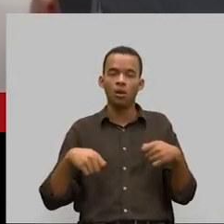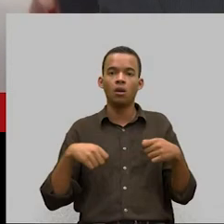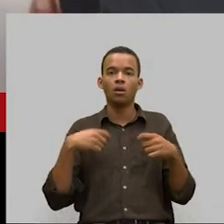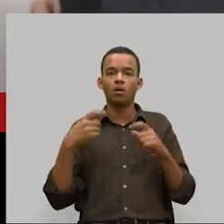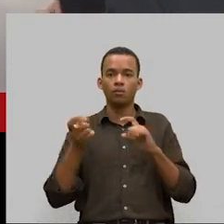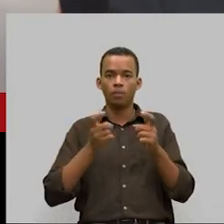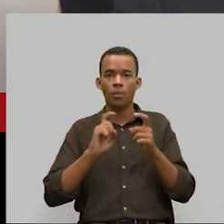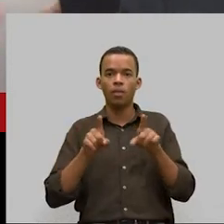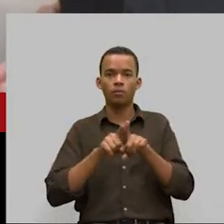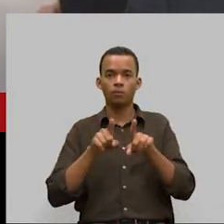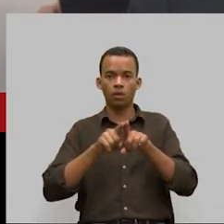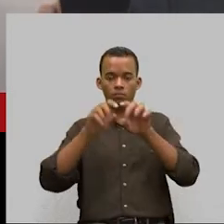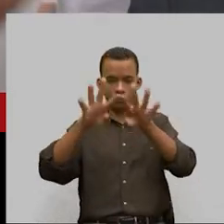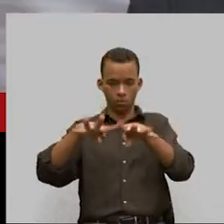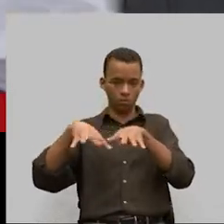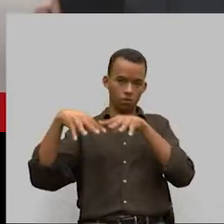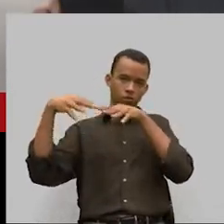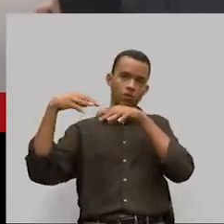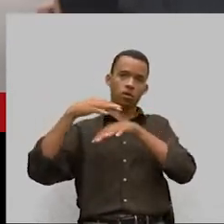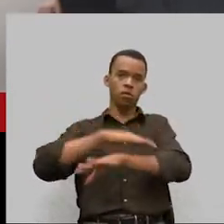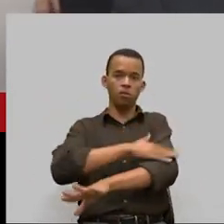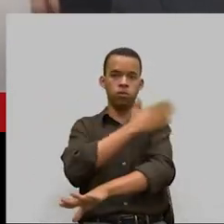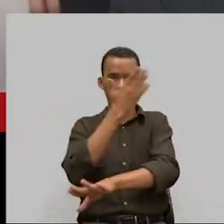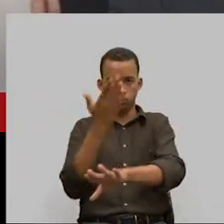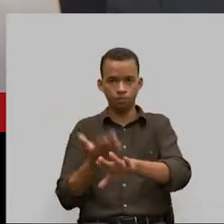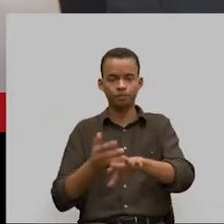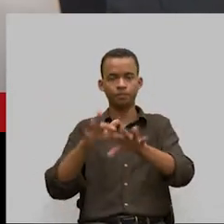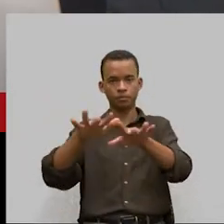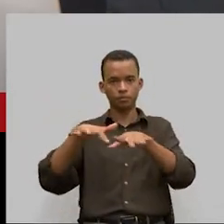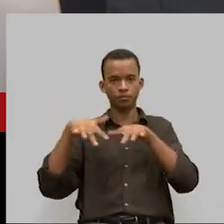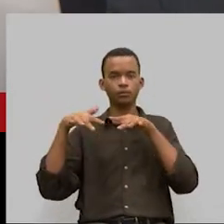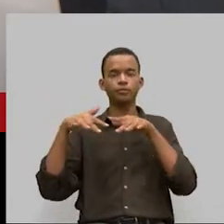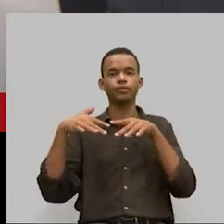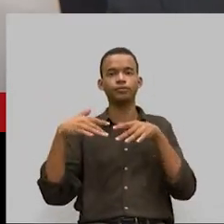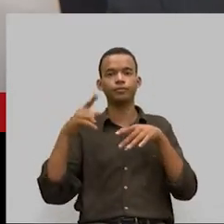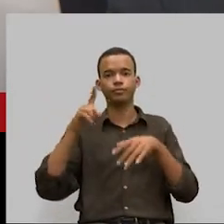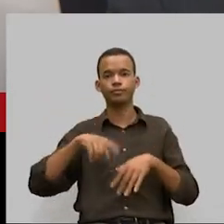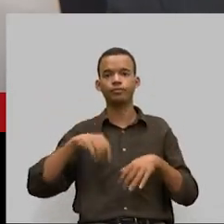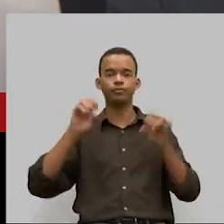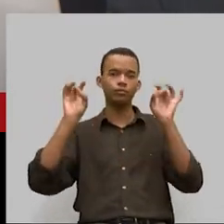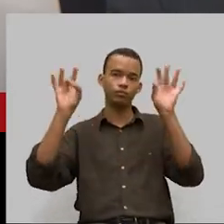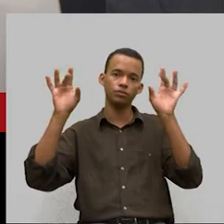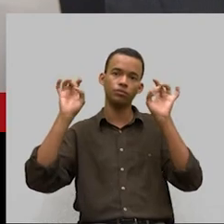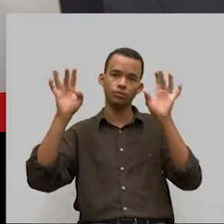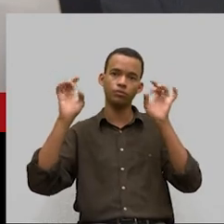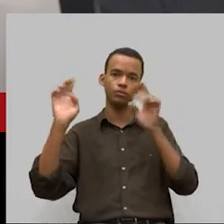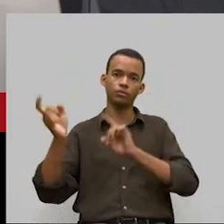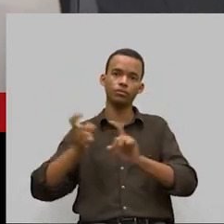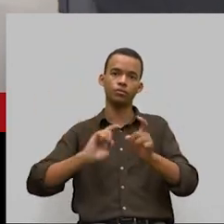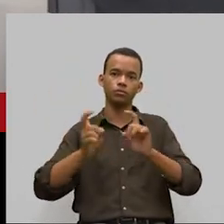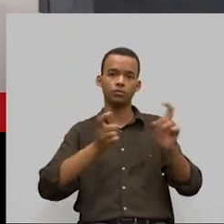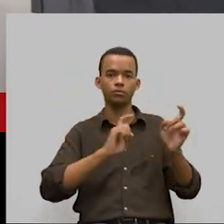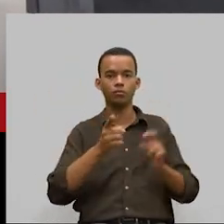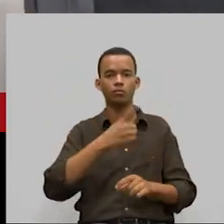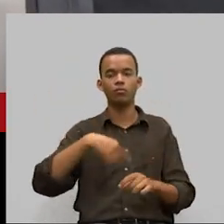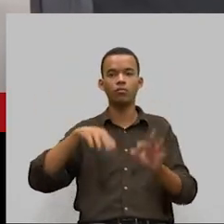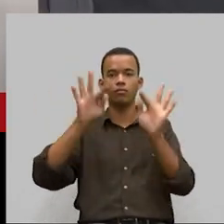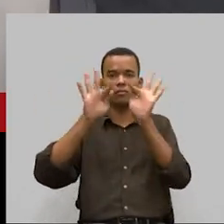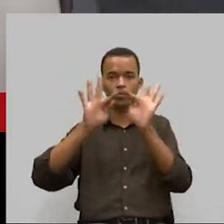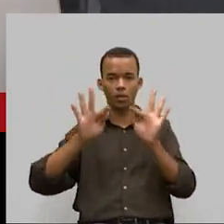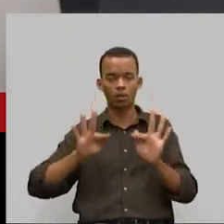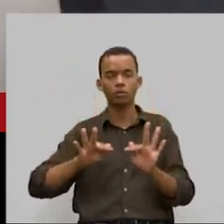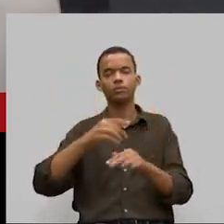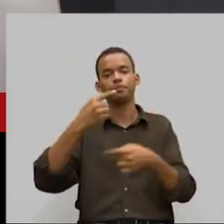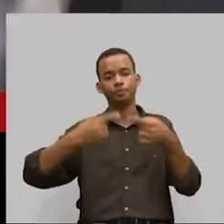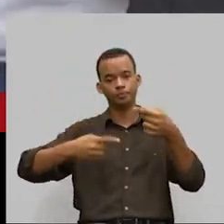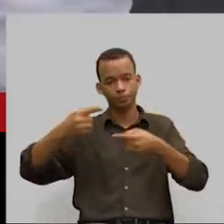a casa cheia como foi durante todo o dia de hoje que foi Um excepcional debate público eh esse debate